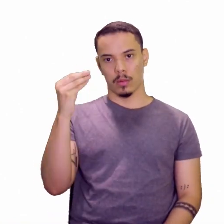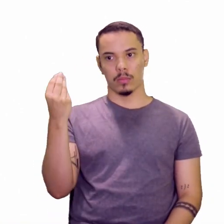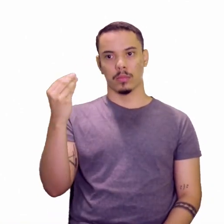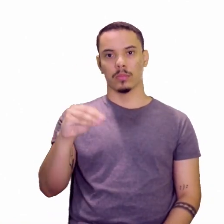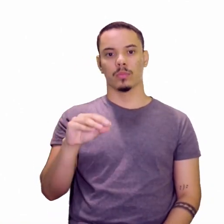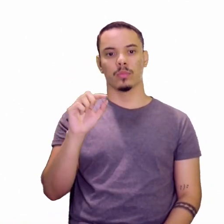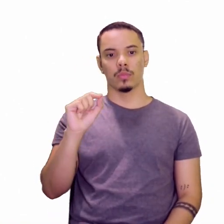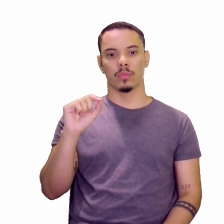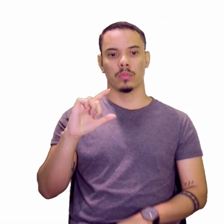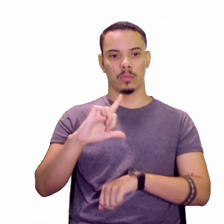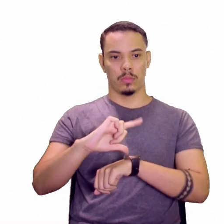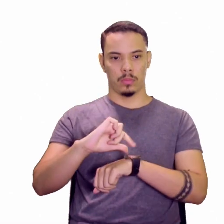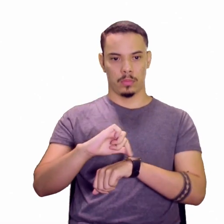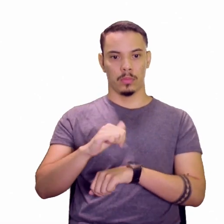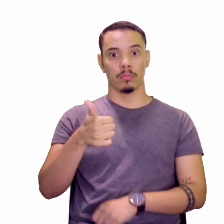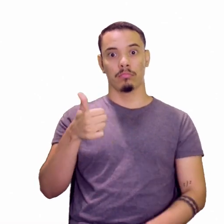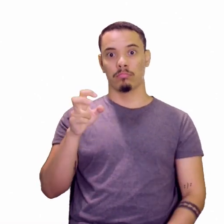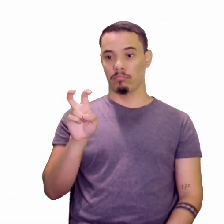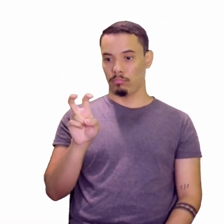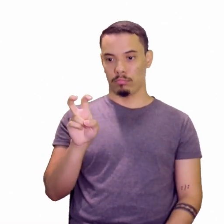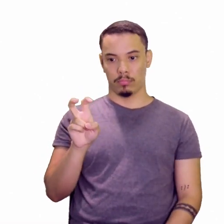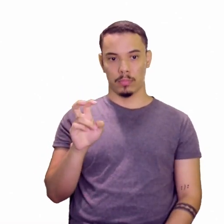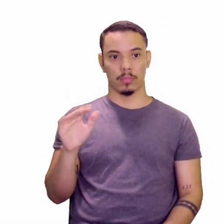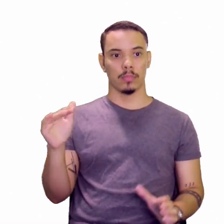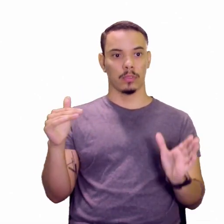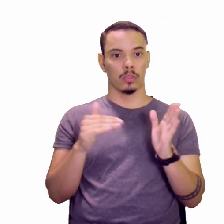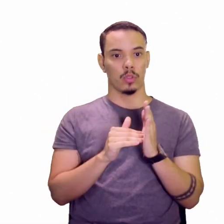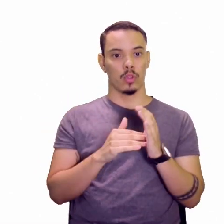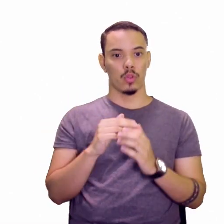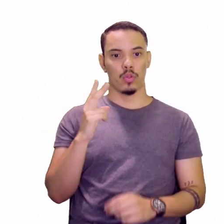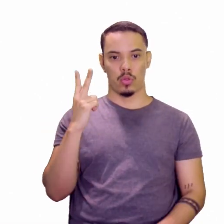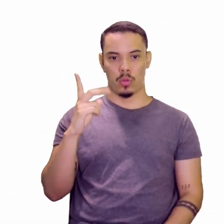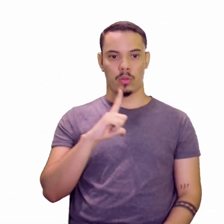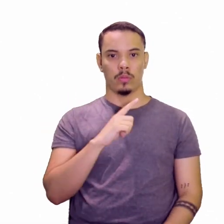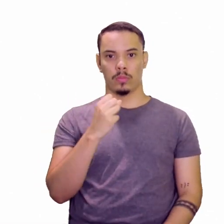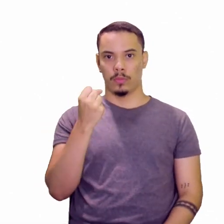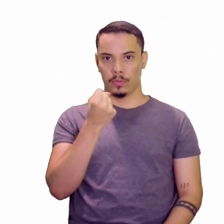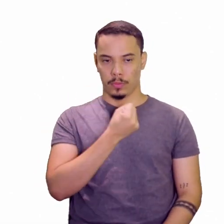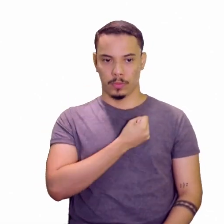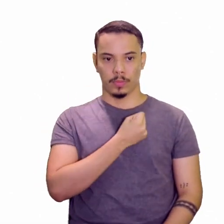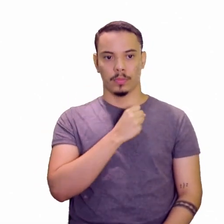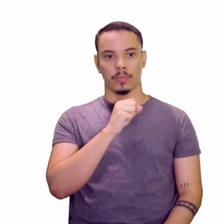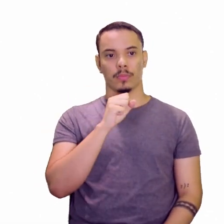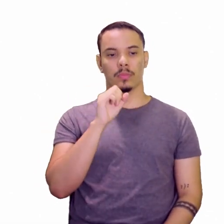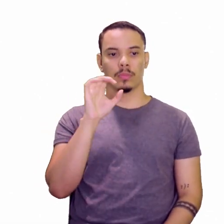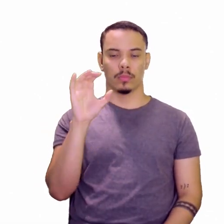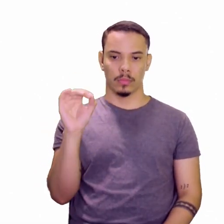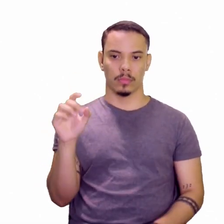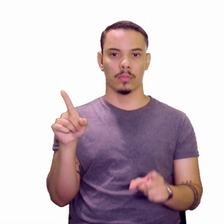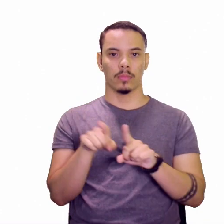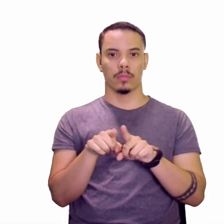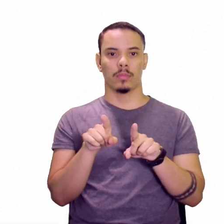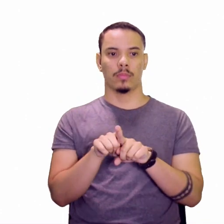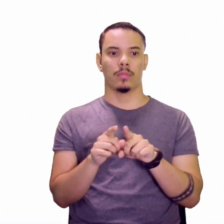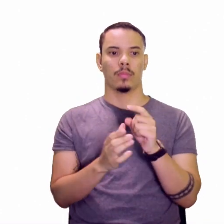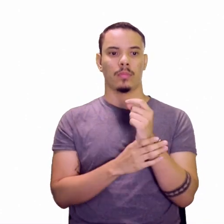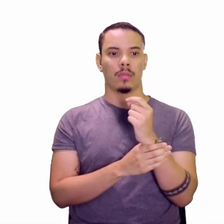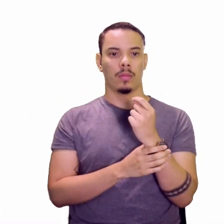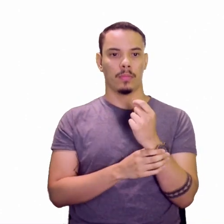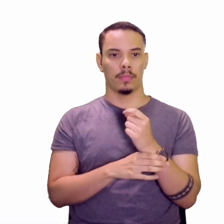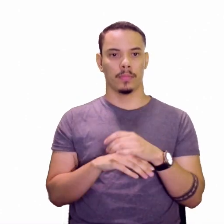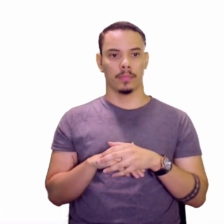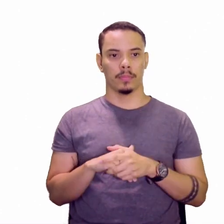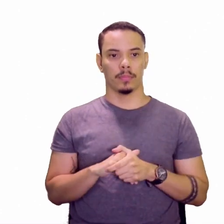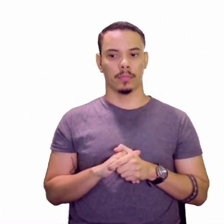vale função horária, né? 15. Isso. Eu sei que em 2 ela vai ter um valor. Então, aqui, olha só. Em 0 também eu tenho, né? Tenho em 2 0 eu pontos.